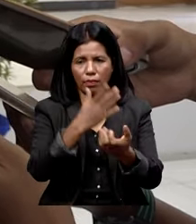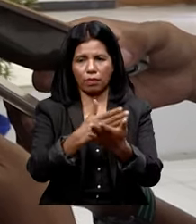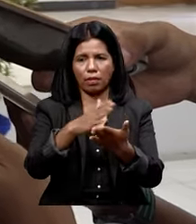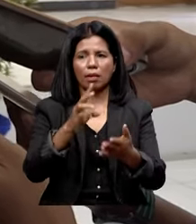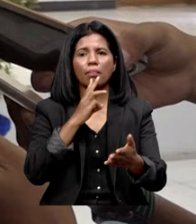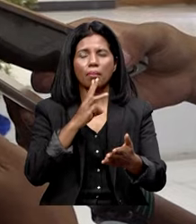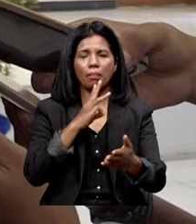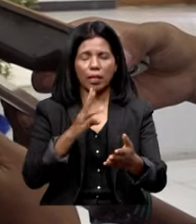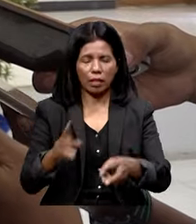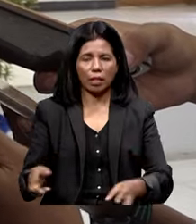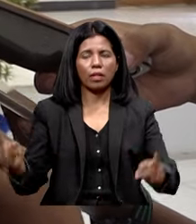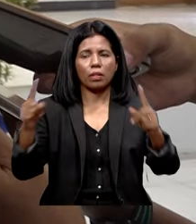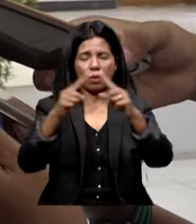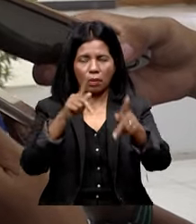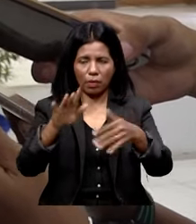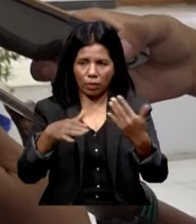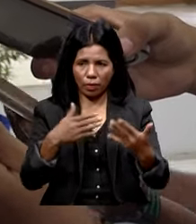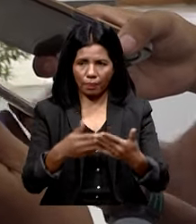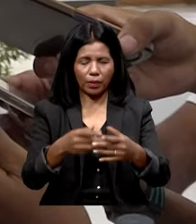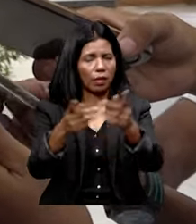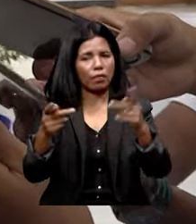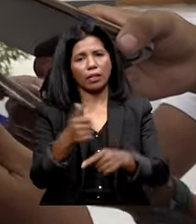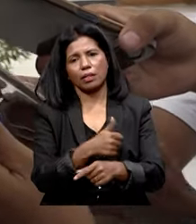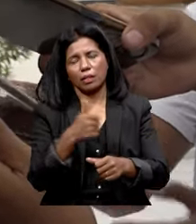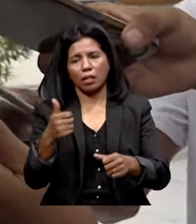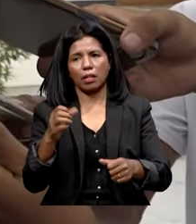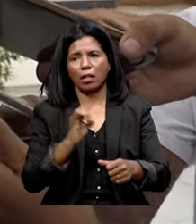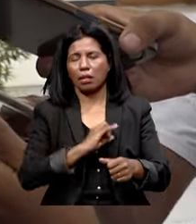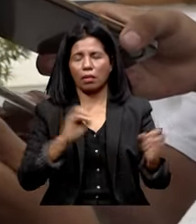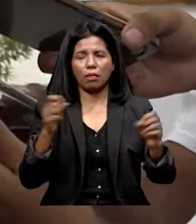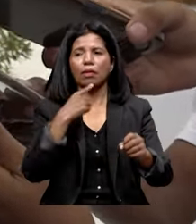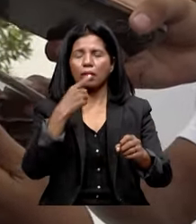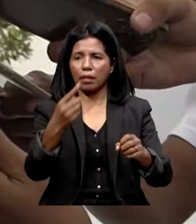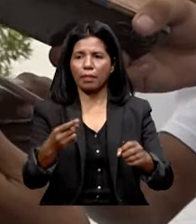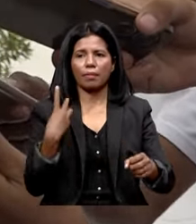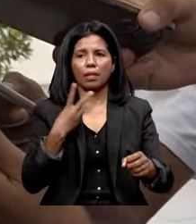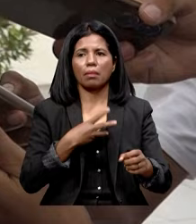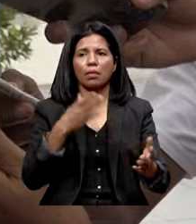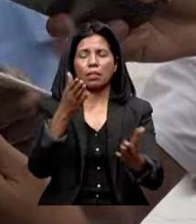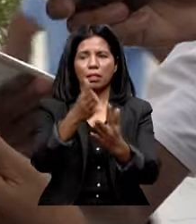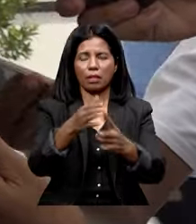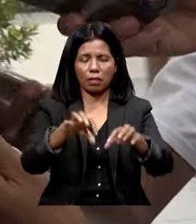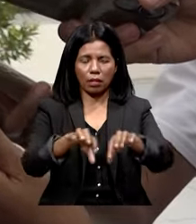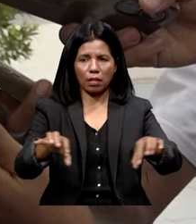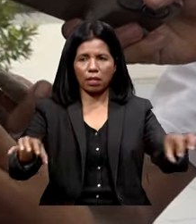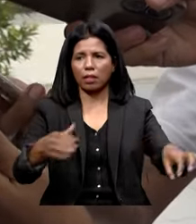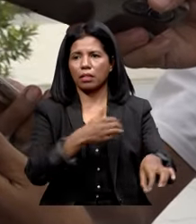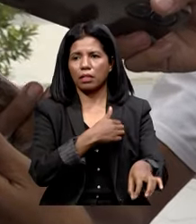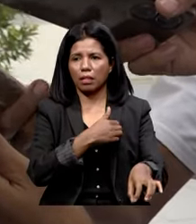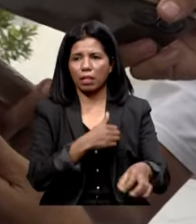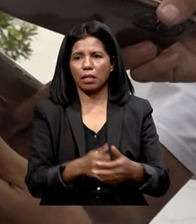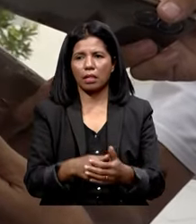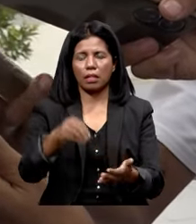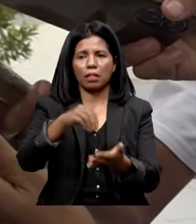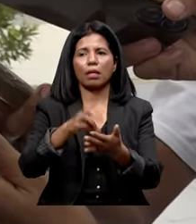bem, tô bem muito. Mas bem, e a fatim balu nebe a haula com o tema, mas a me foi então cano fone se dá instala